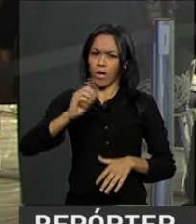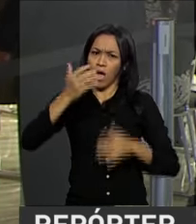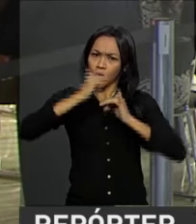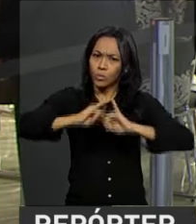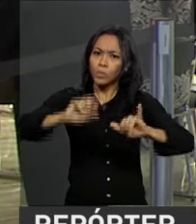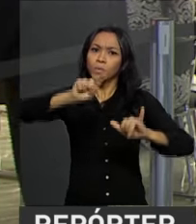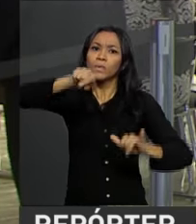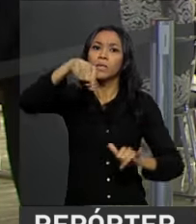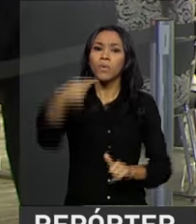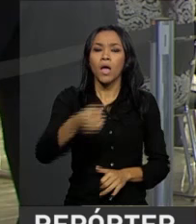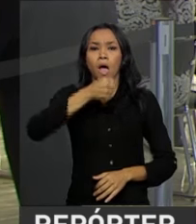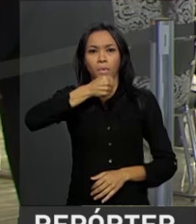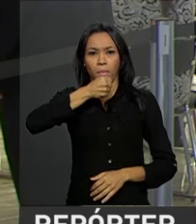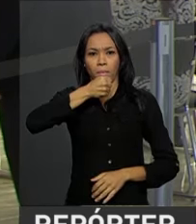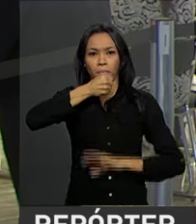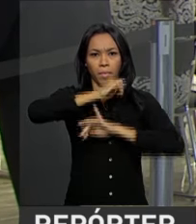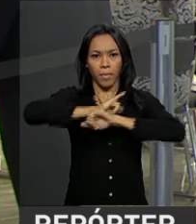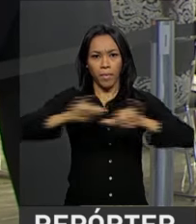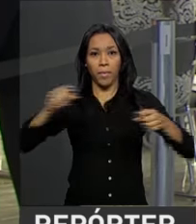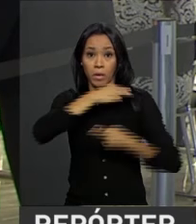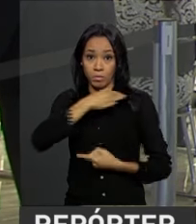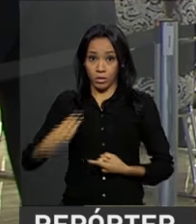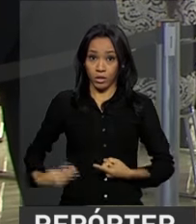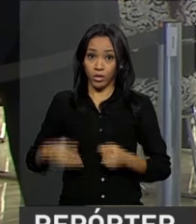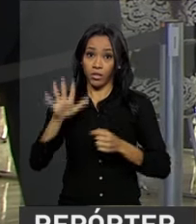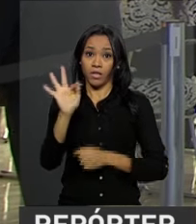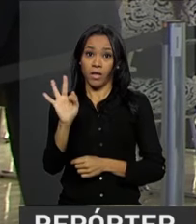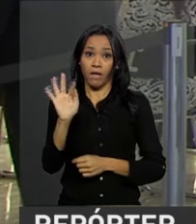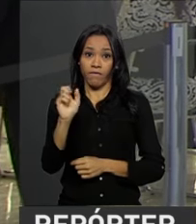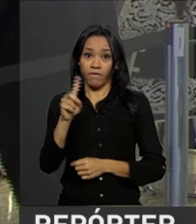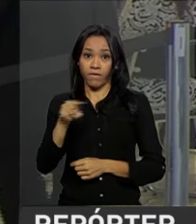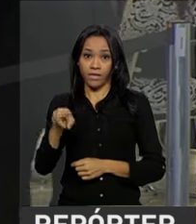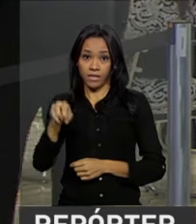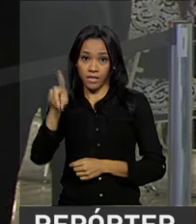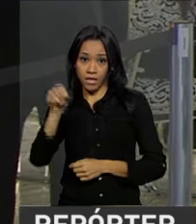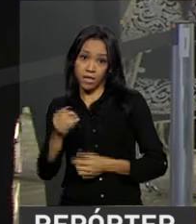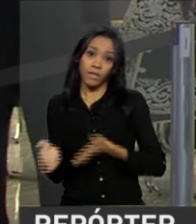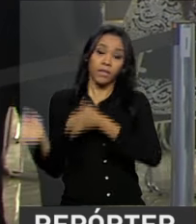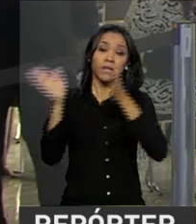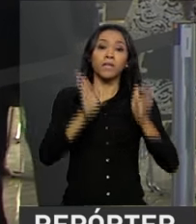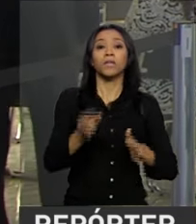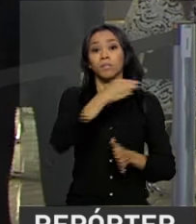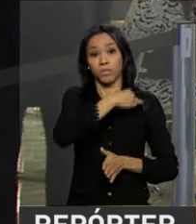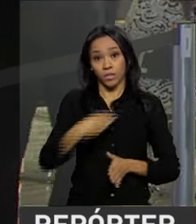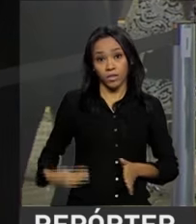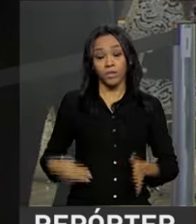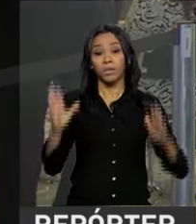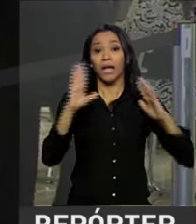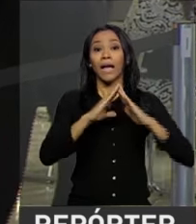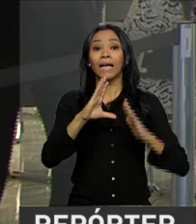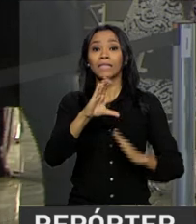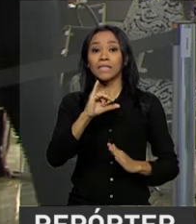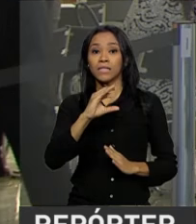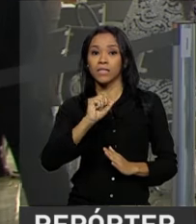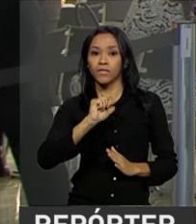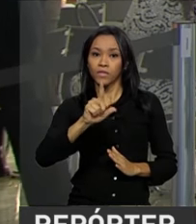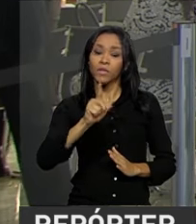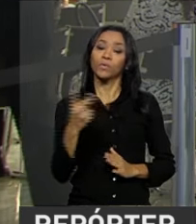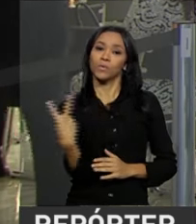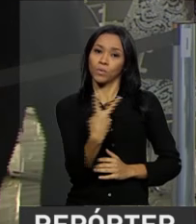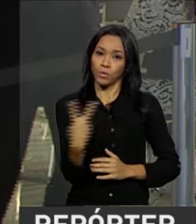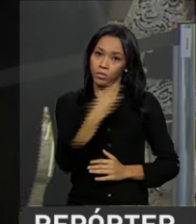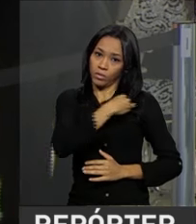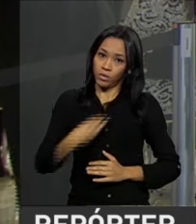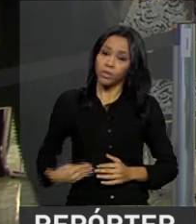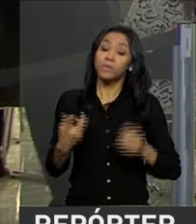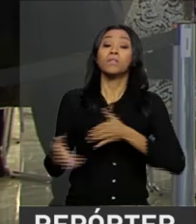uma entrevista coletiva dos ministros da Fazenda, Henrique Meirelles, da Casa Civil, da Presidência da República, Eliseu Padilha,